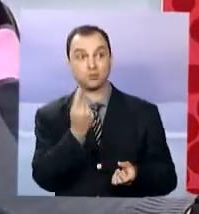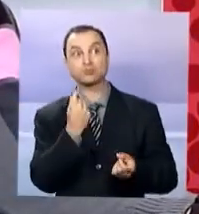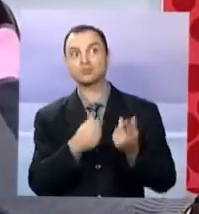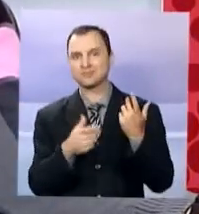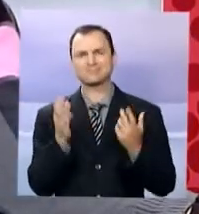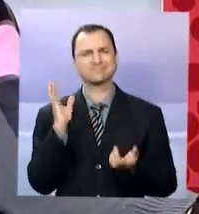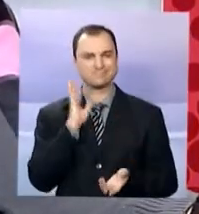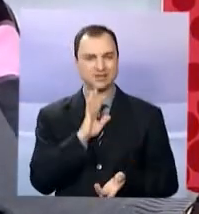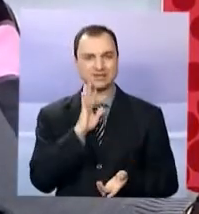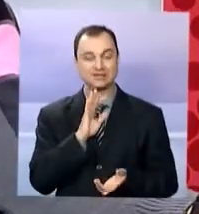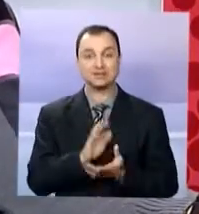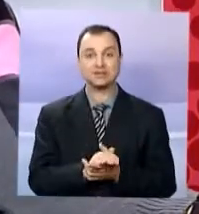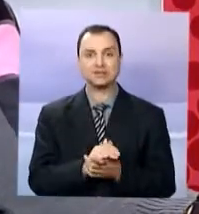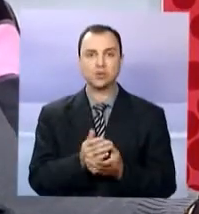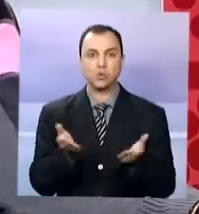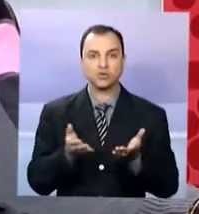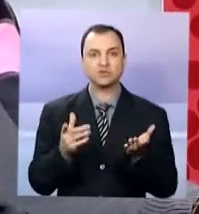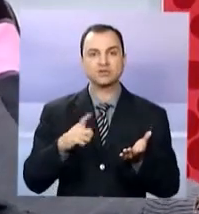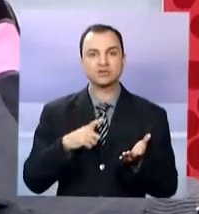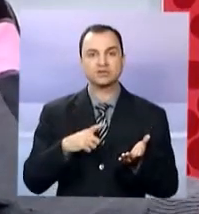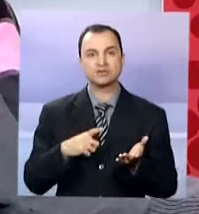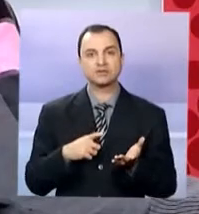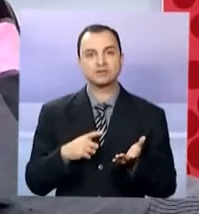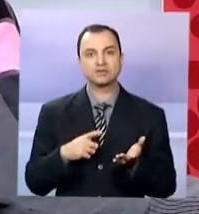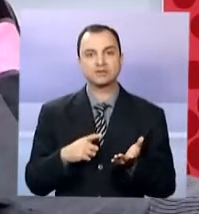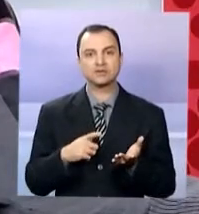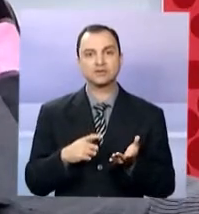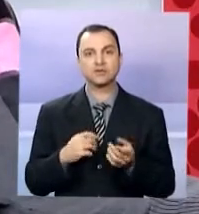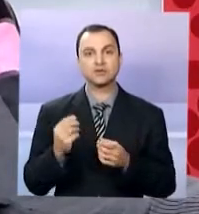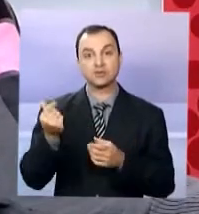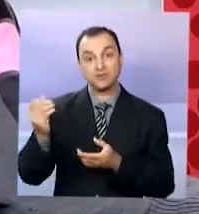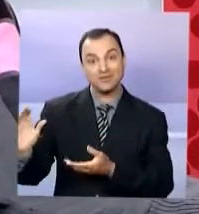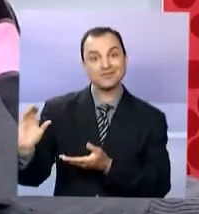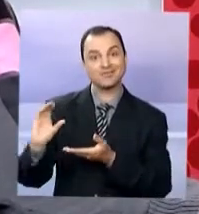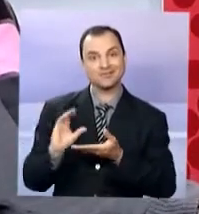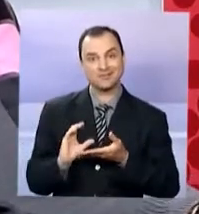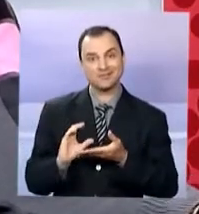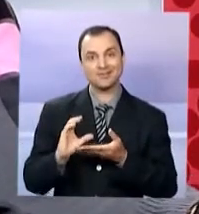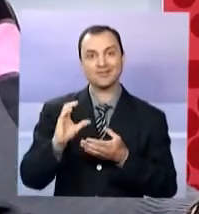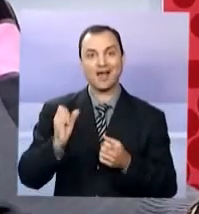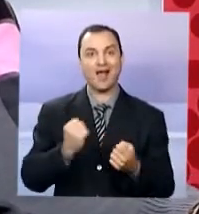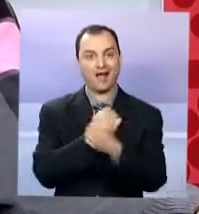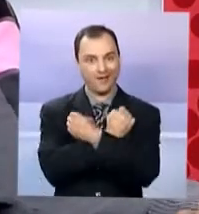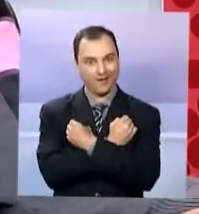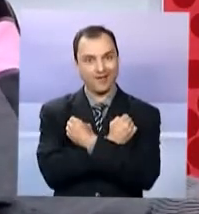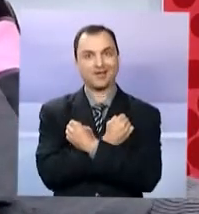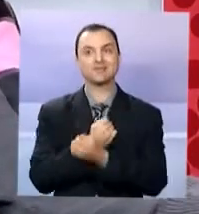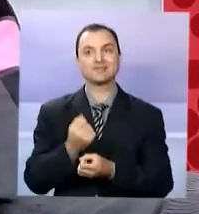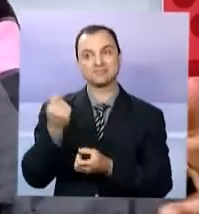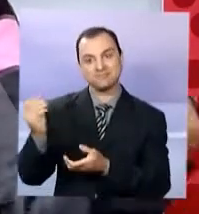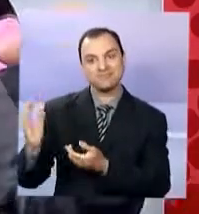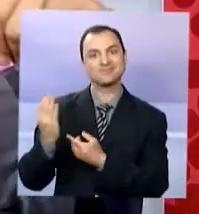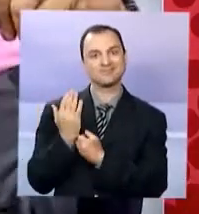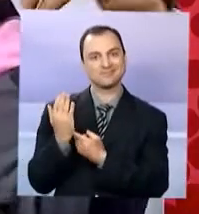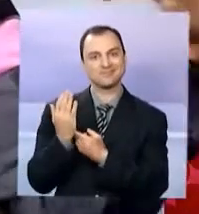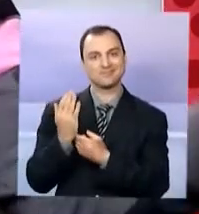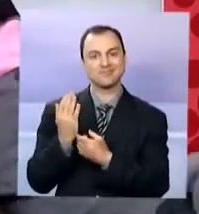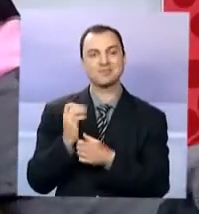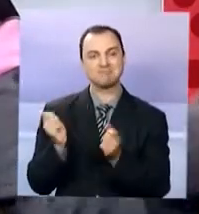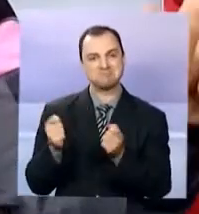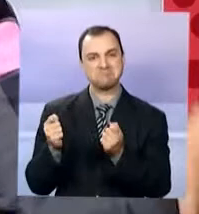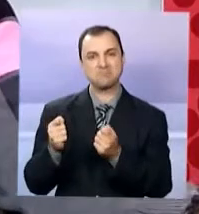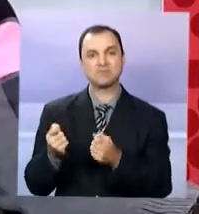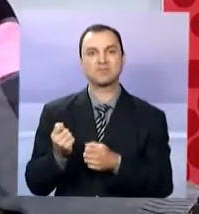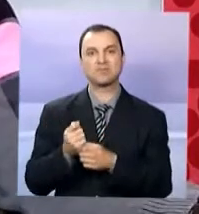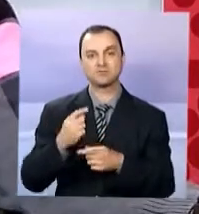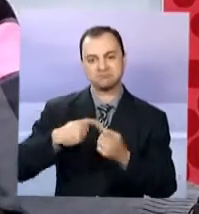coisas muito interessante Então hoje nós estamos com o patrocínio da caixa né que tá acontecendo a gente tá